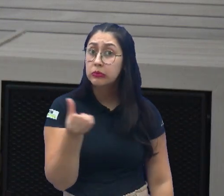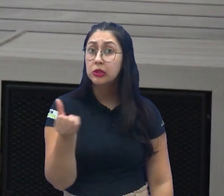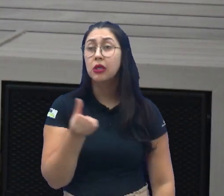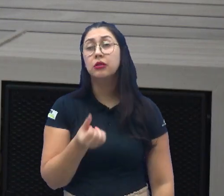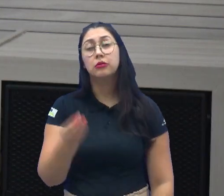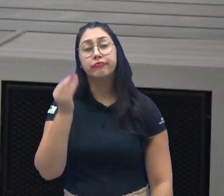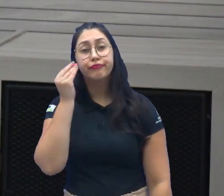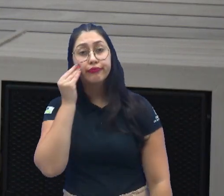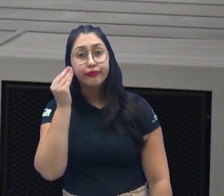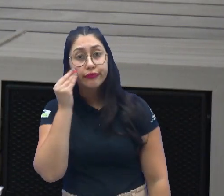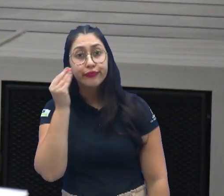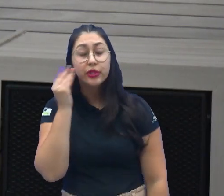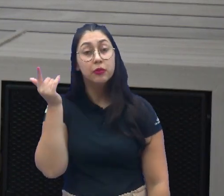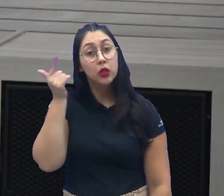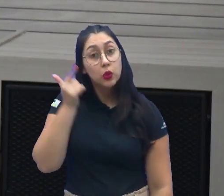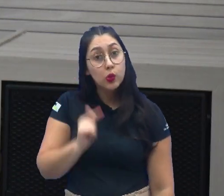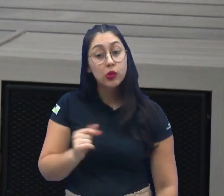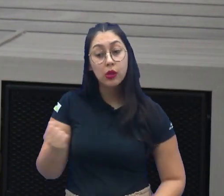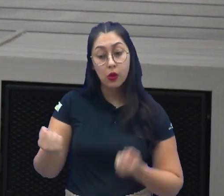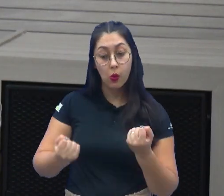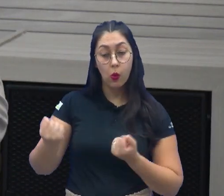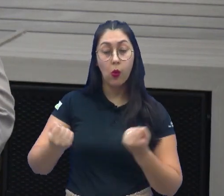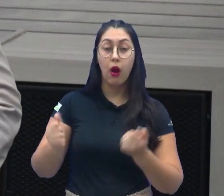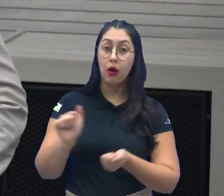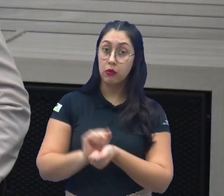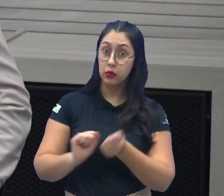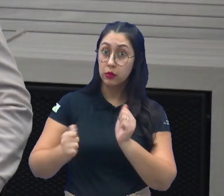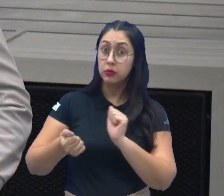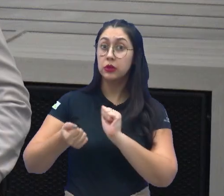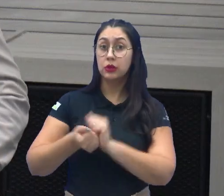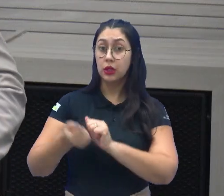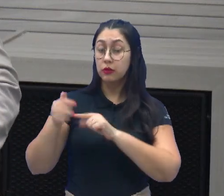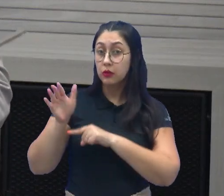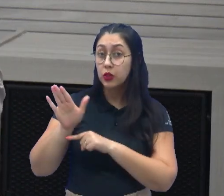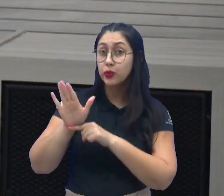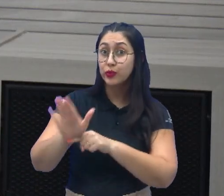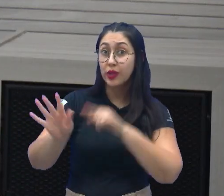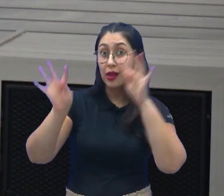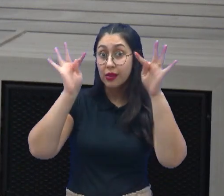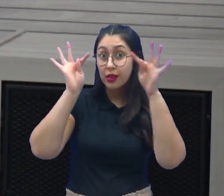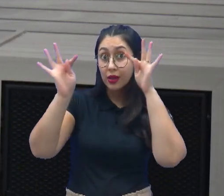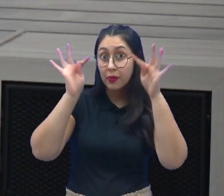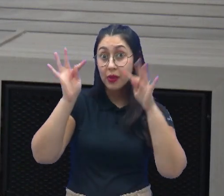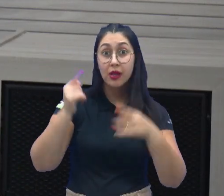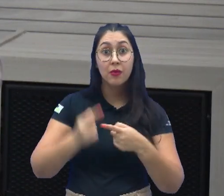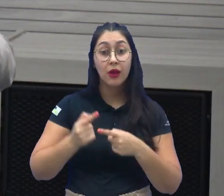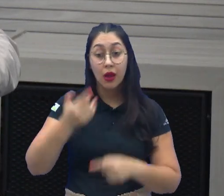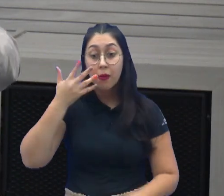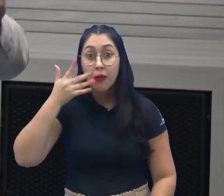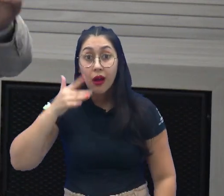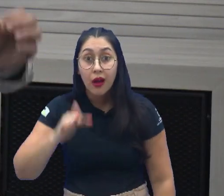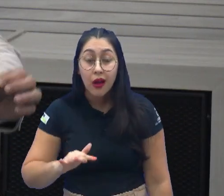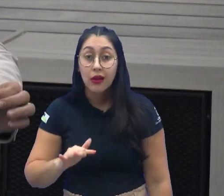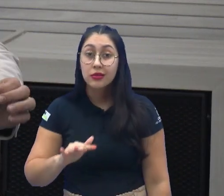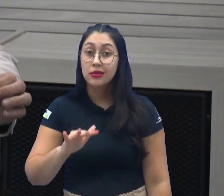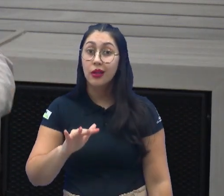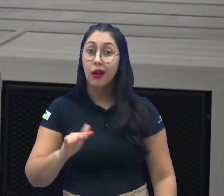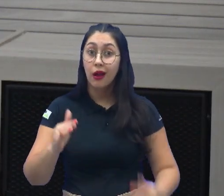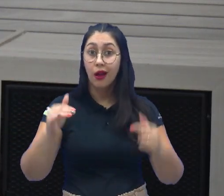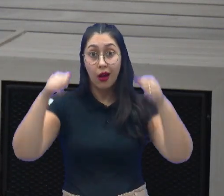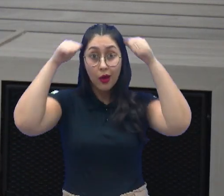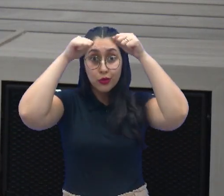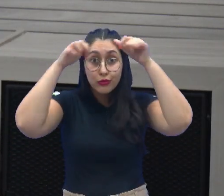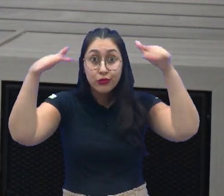para ter o acesso a esse transporte que vai ajudar na terapia. É uma criança autista que tem que fazer as